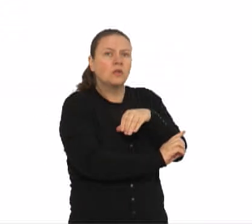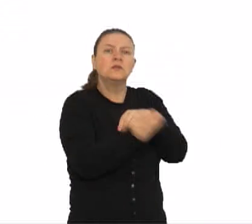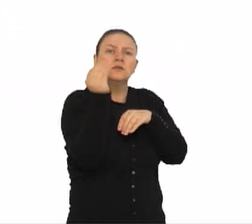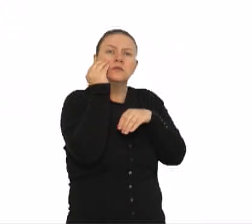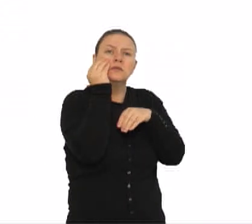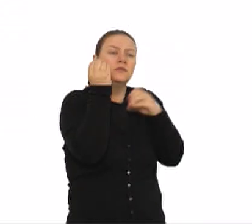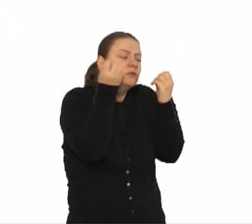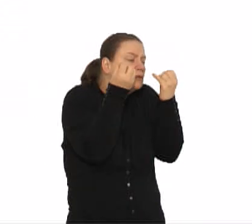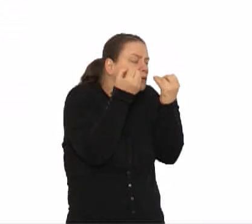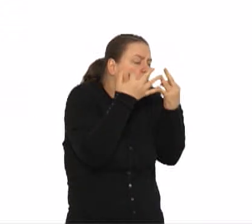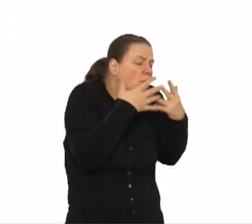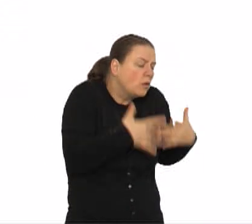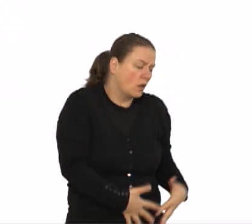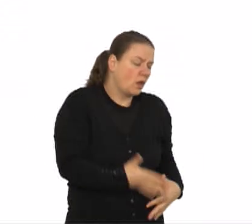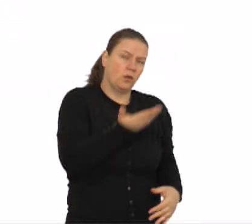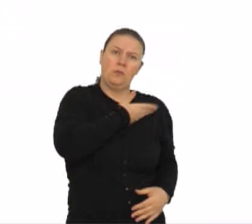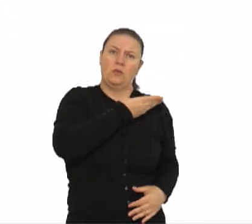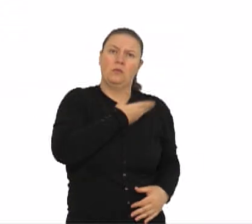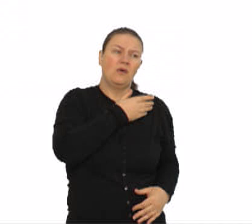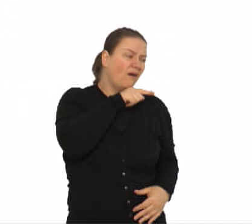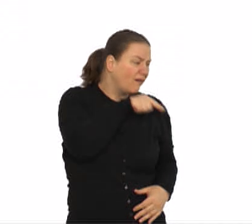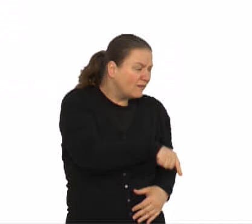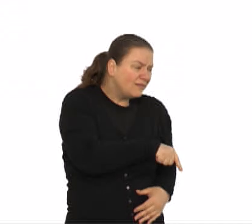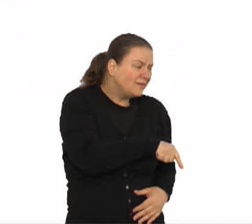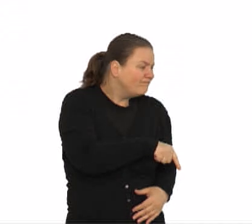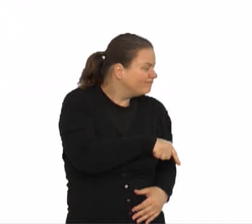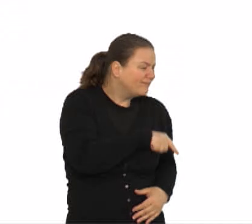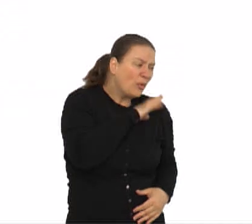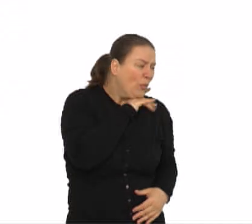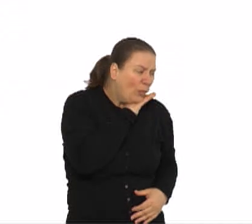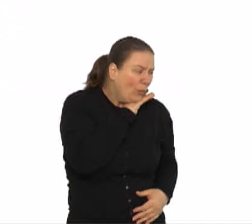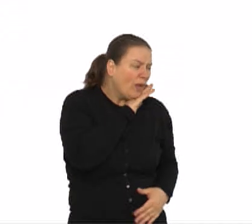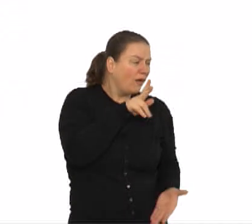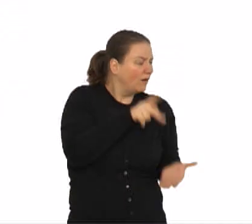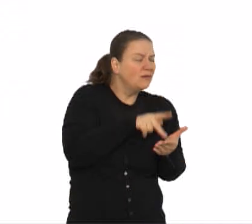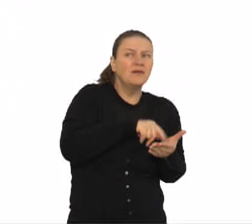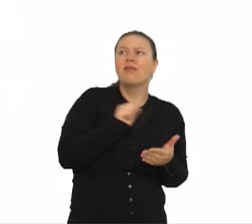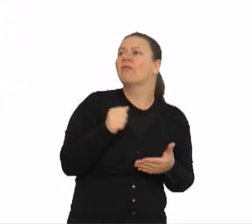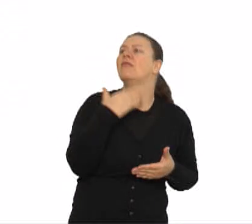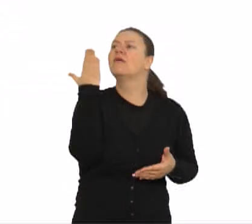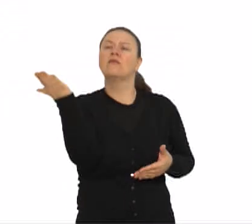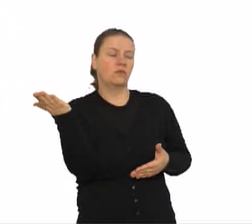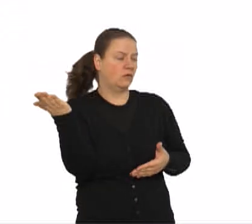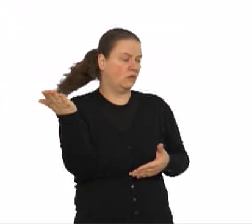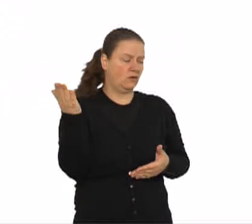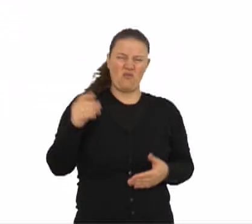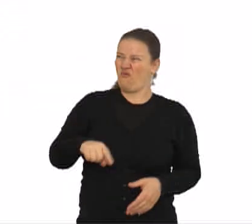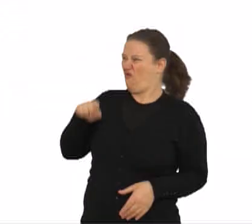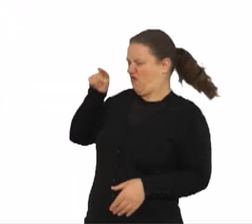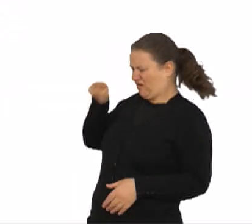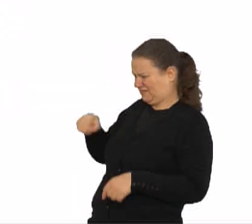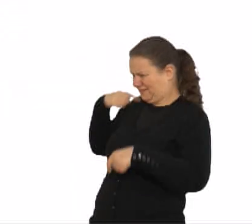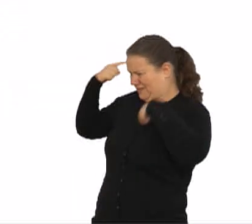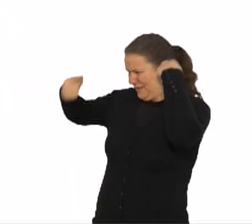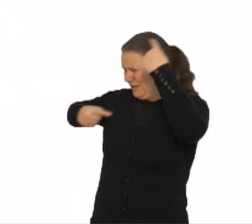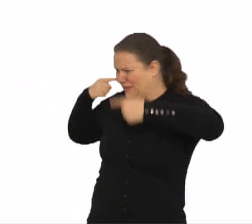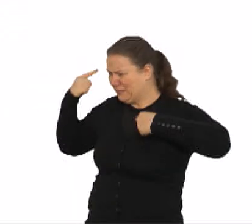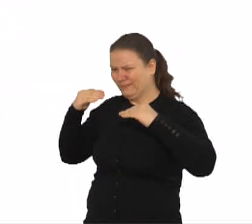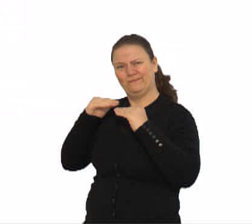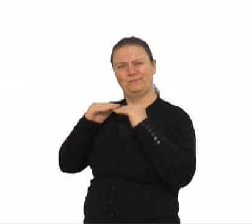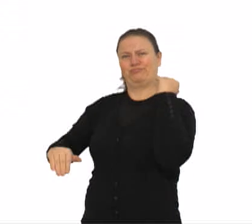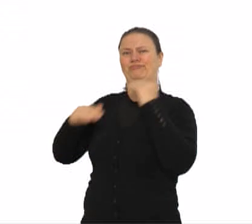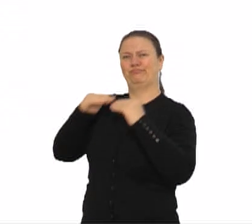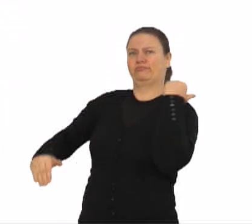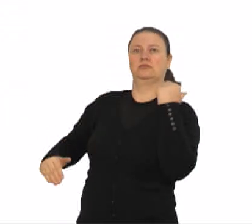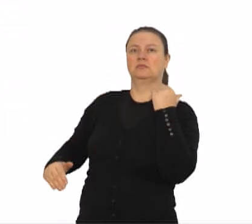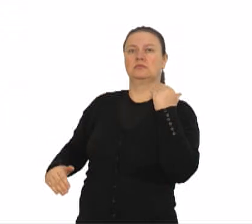seus amigos que ali são apenas sombras, que a verdade está lá fora, chamam ele de louco e não concordam com